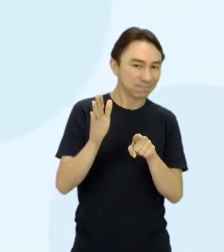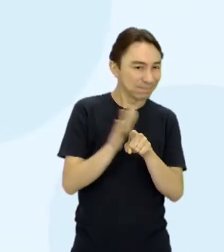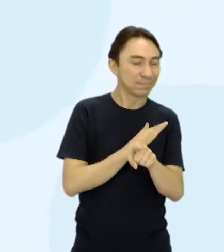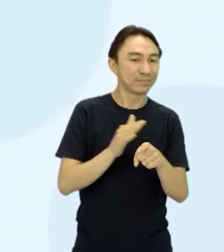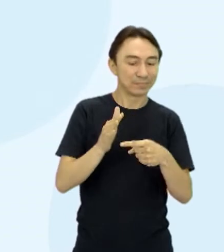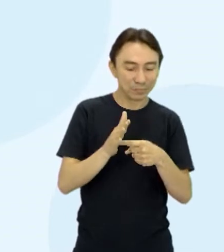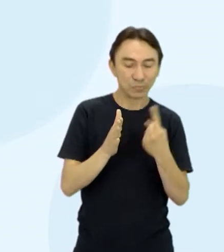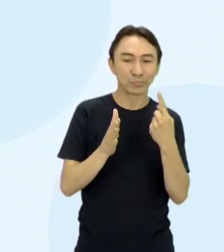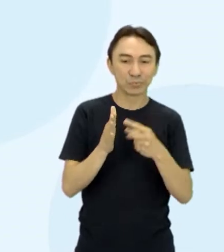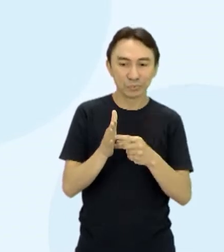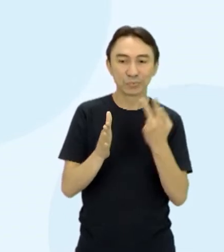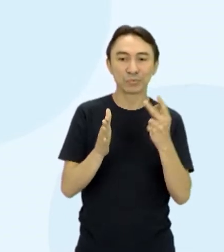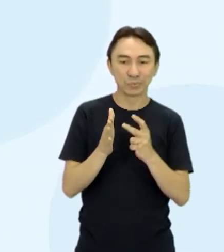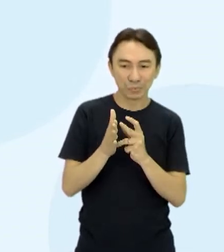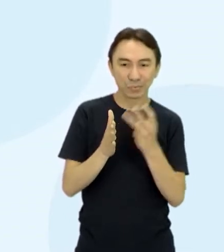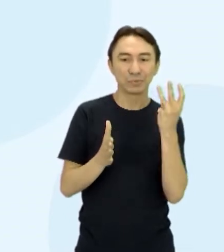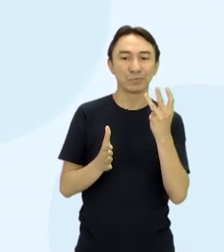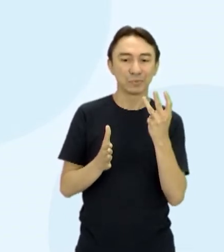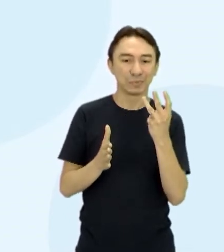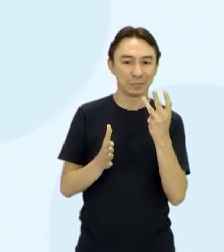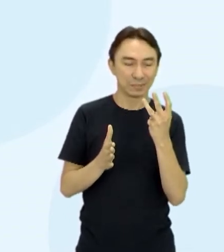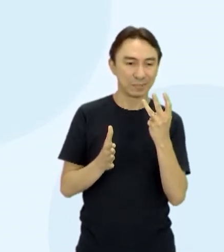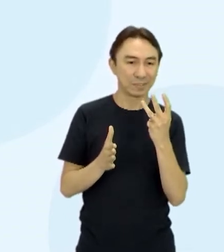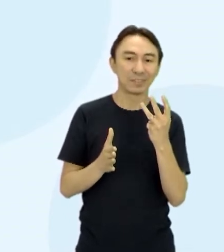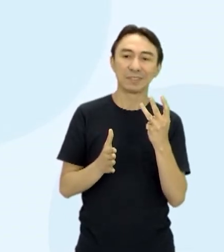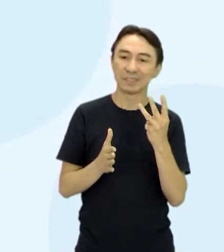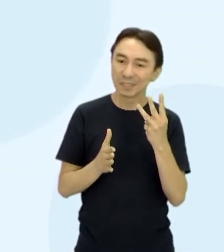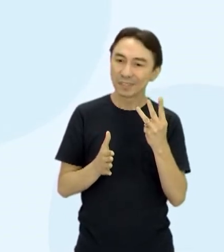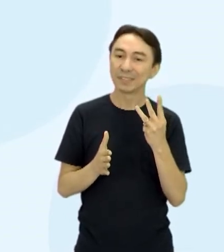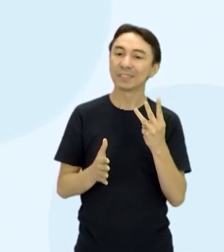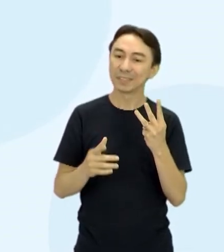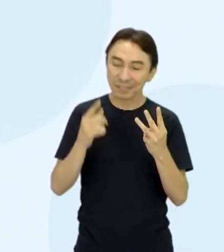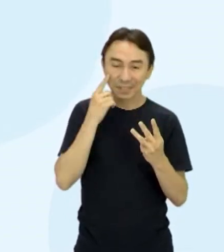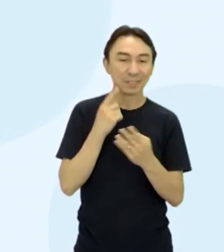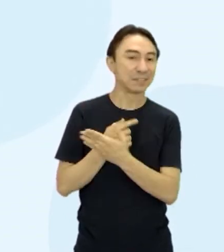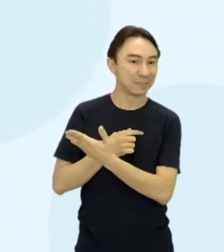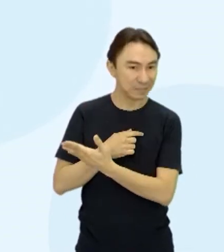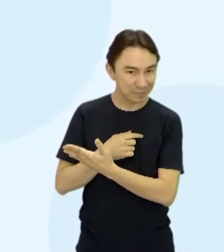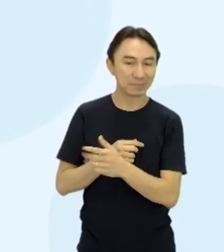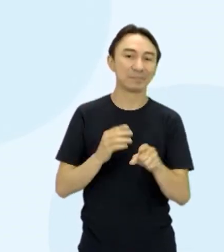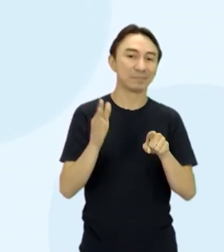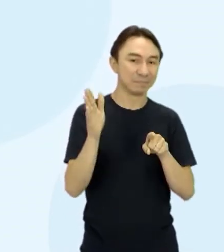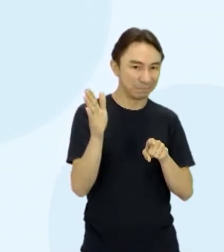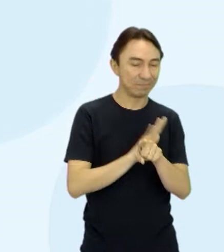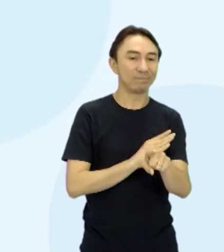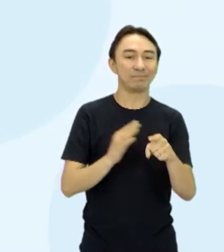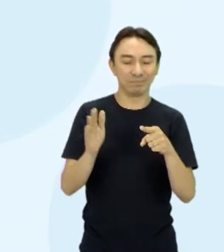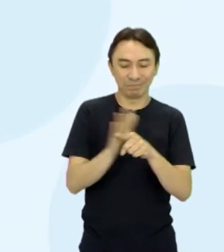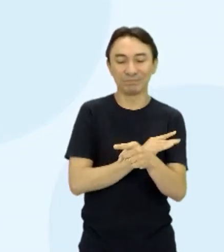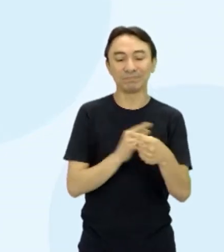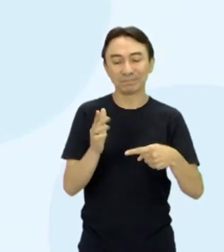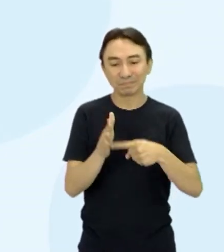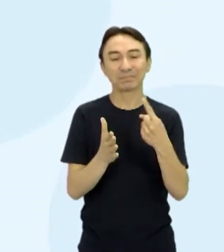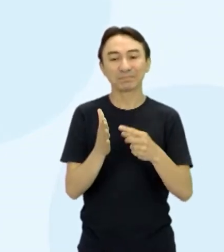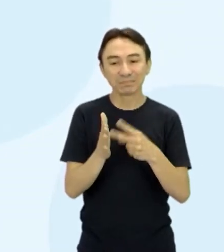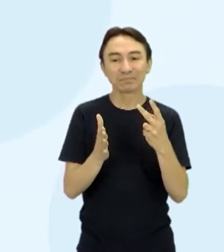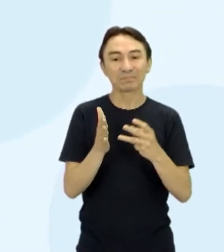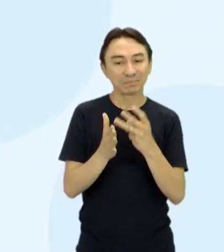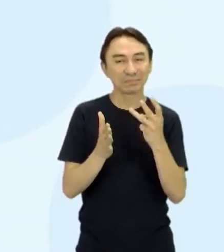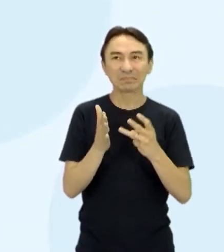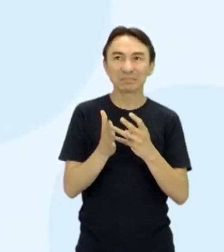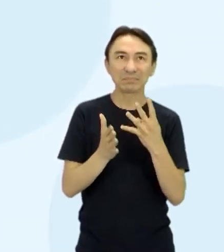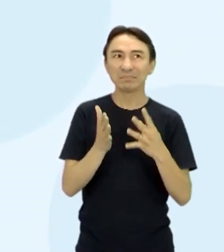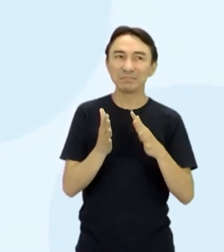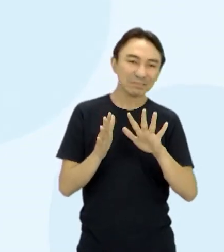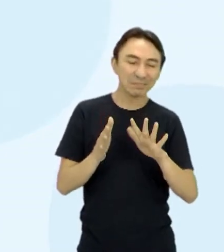do ano de 2021, todas as séries, né, Joel? A gente já colocou isso daí quanto? Umas 10 vezes? Por Mas aí,